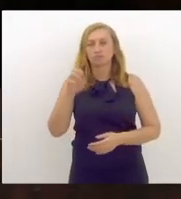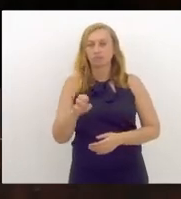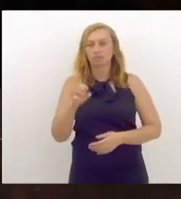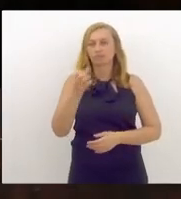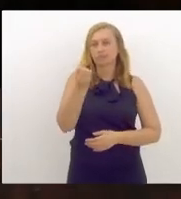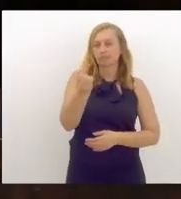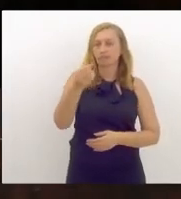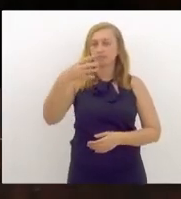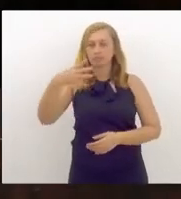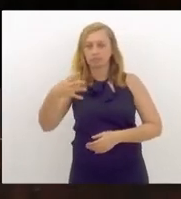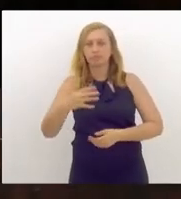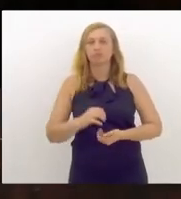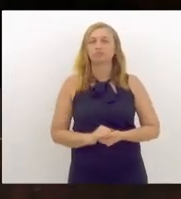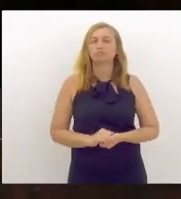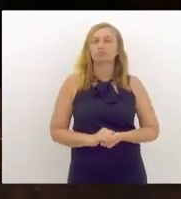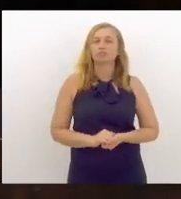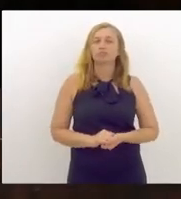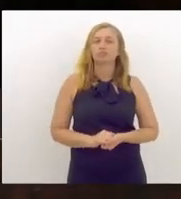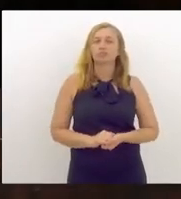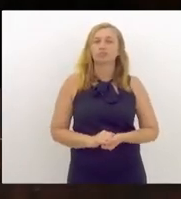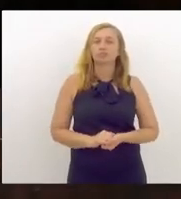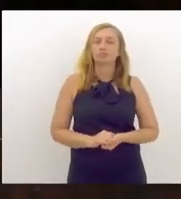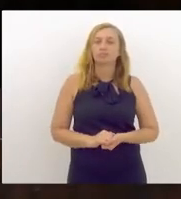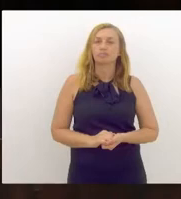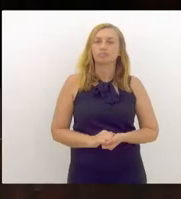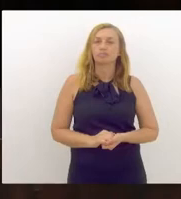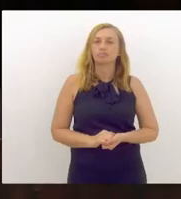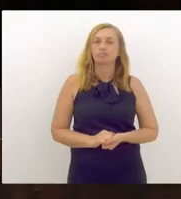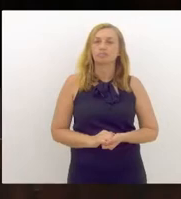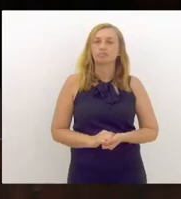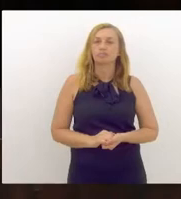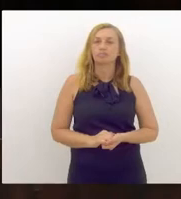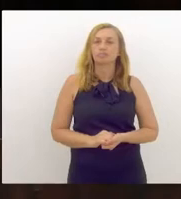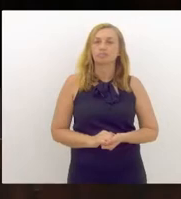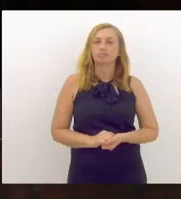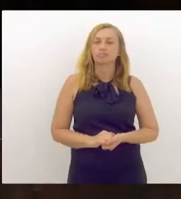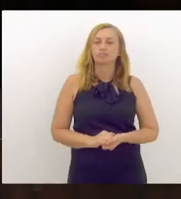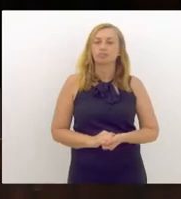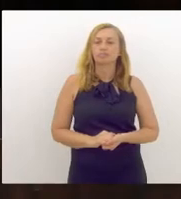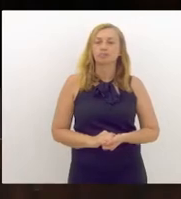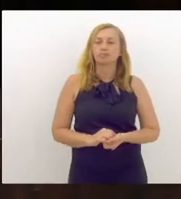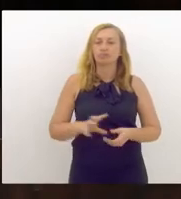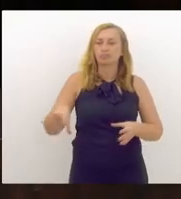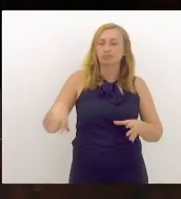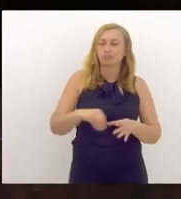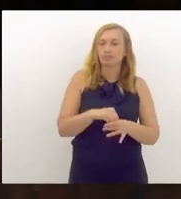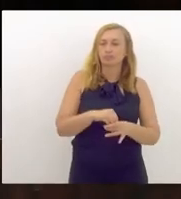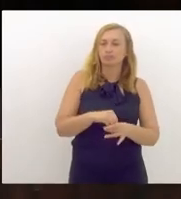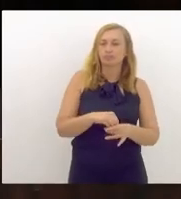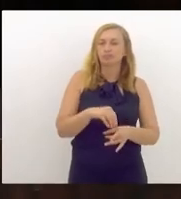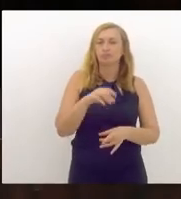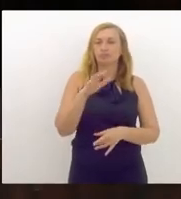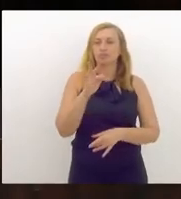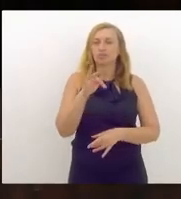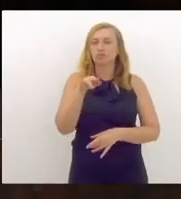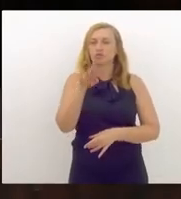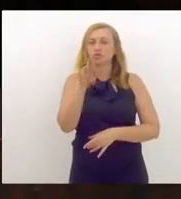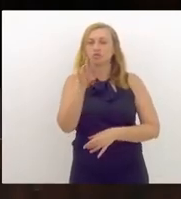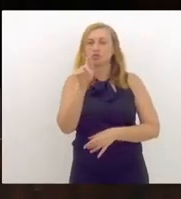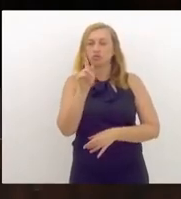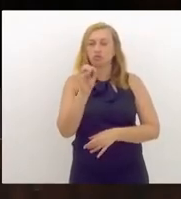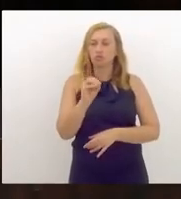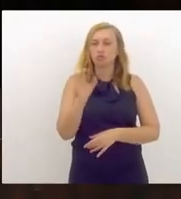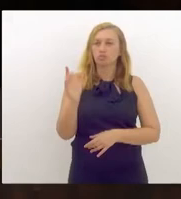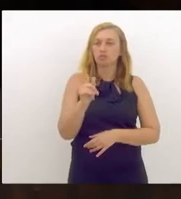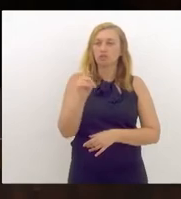distinguiu a estabilidade desse cenária que havia esse sinal que havia quando se introduziu o fundo de garantia quando foi se